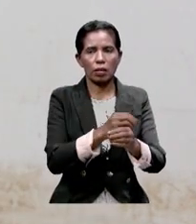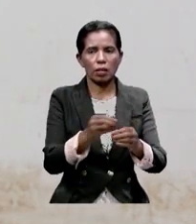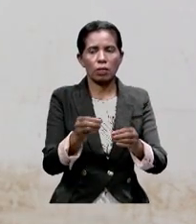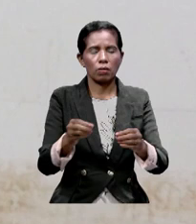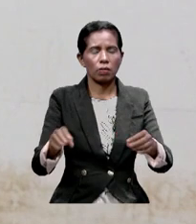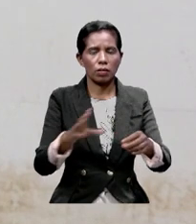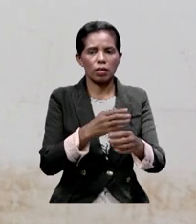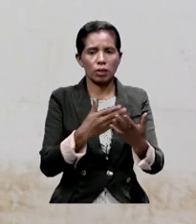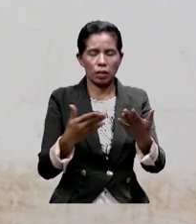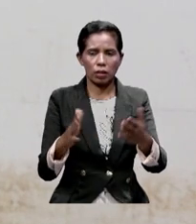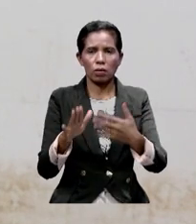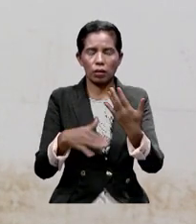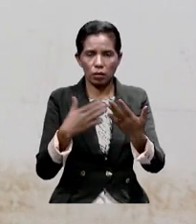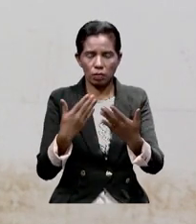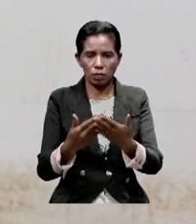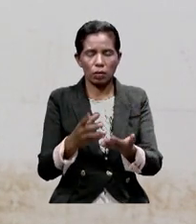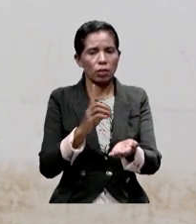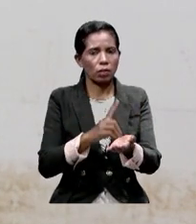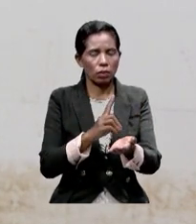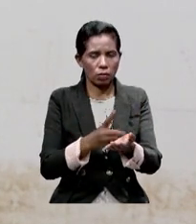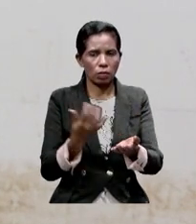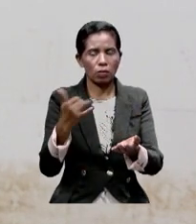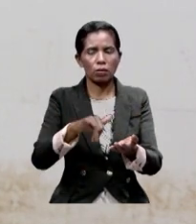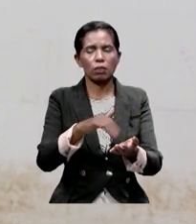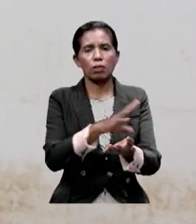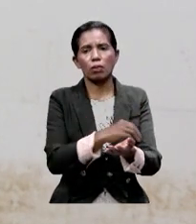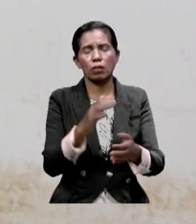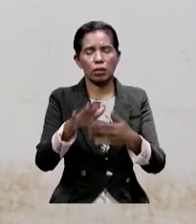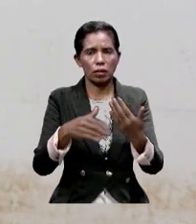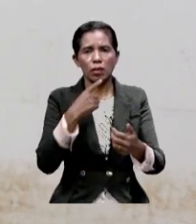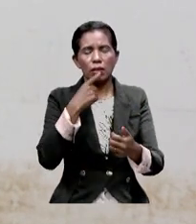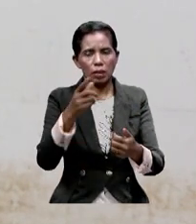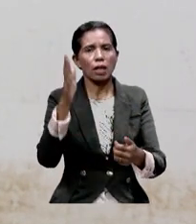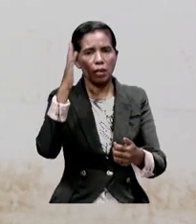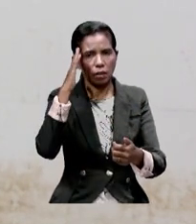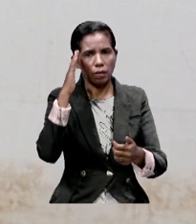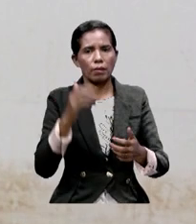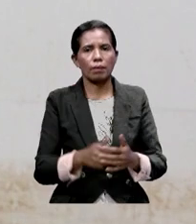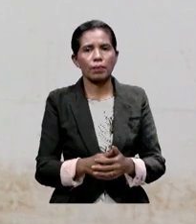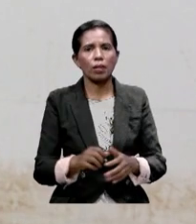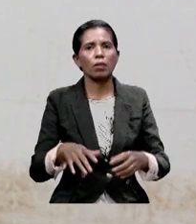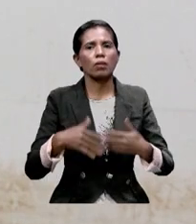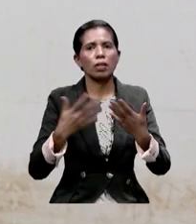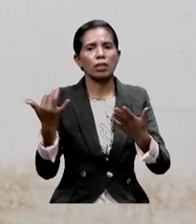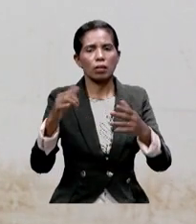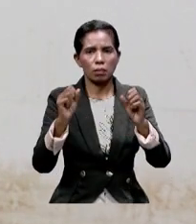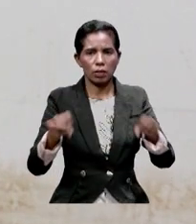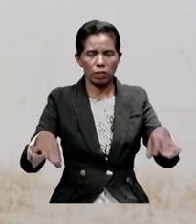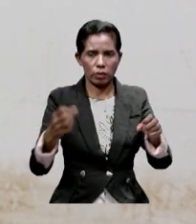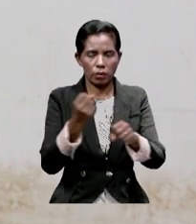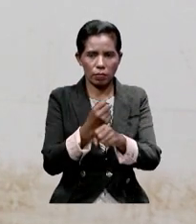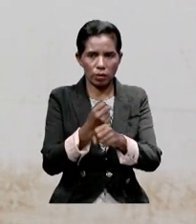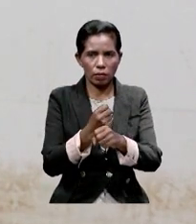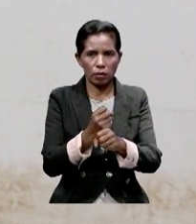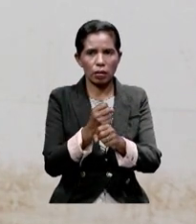situação facilidade, medicamento hobat sanser ne, ke sira sira hatene antau. Halo sama kira bela tenki esforço ke